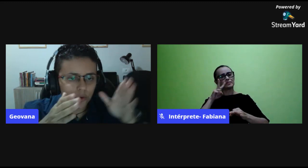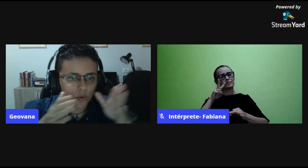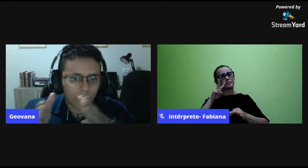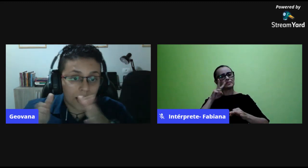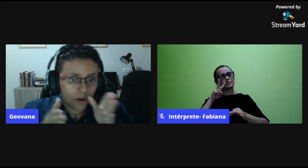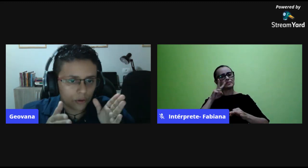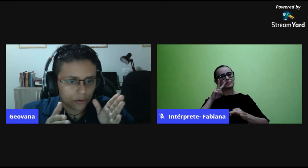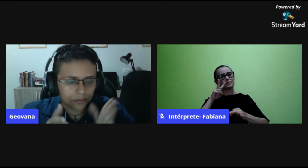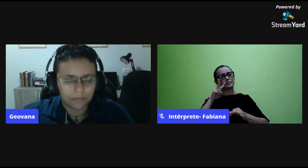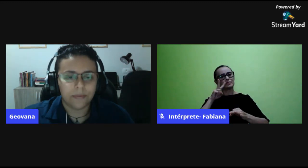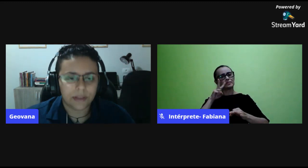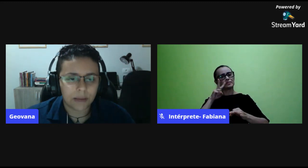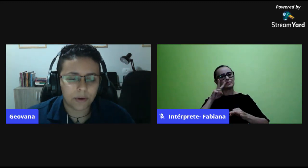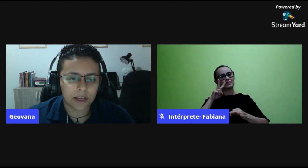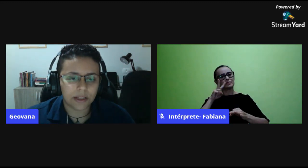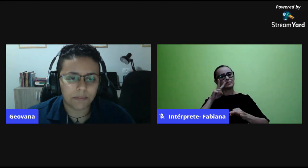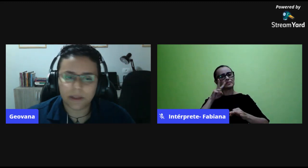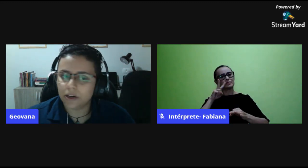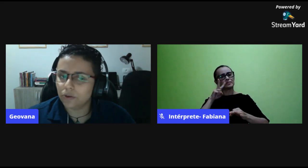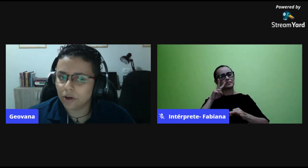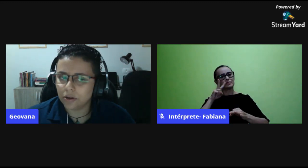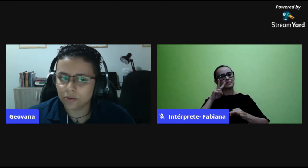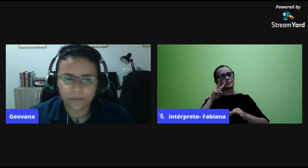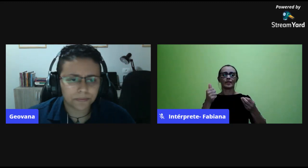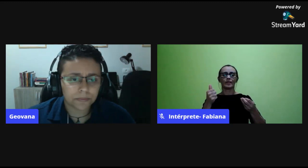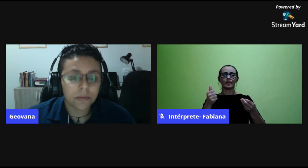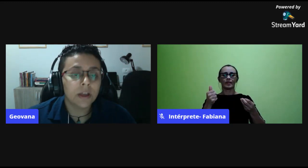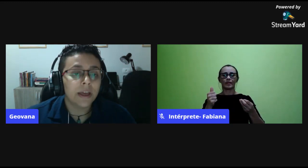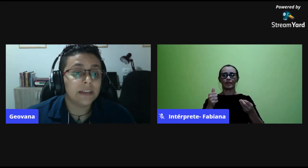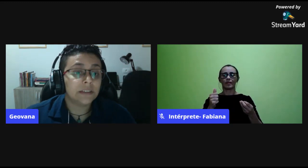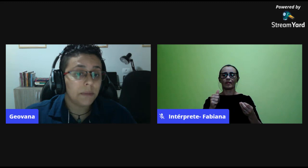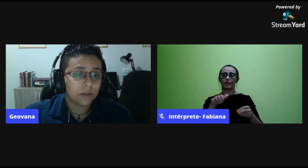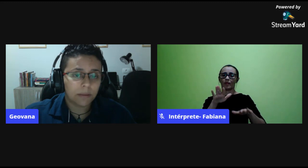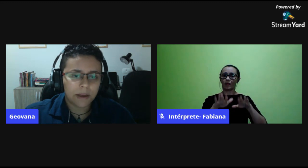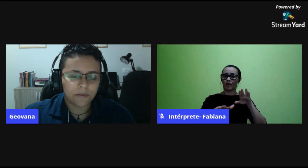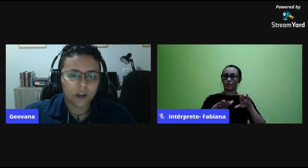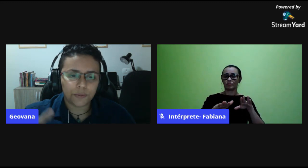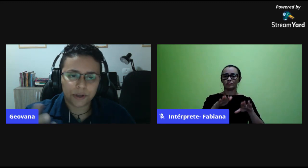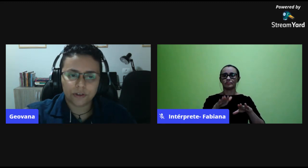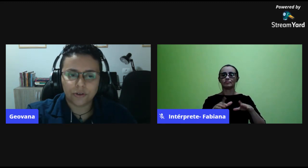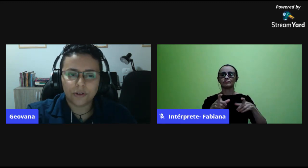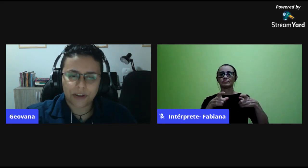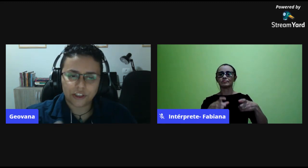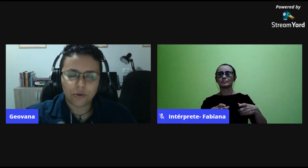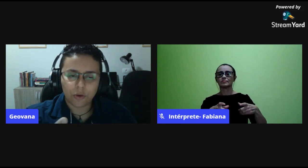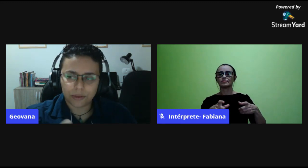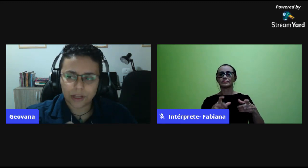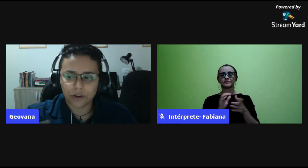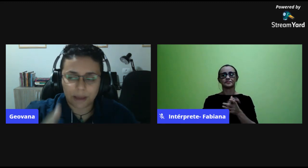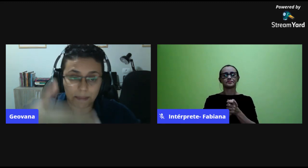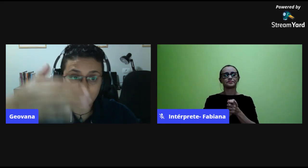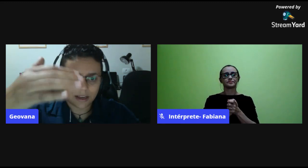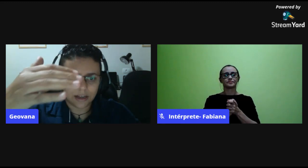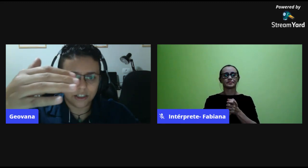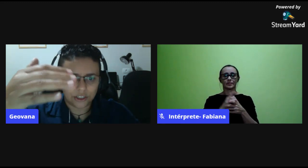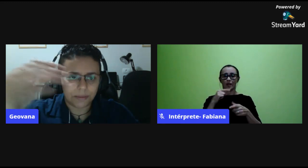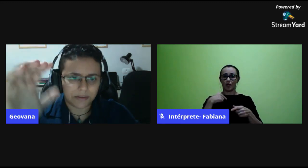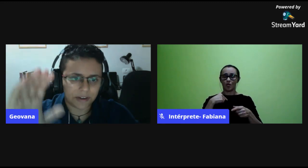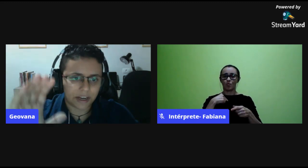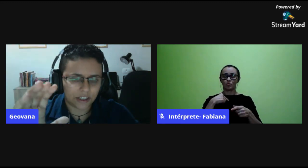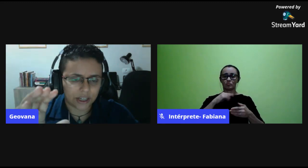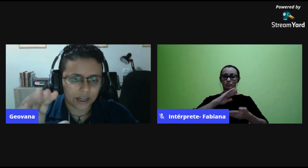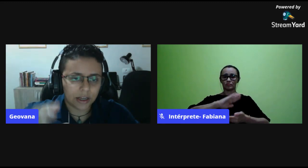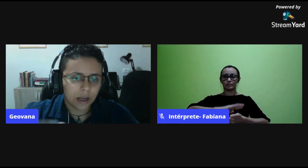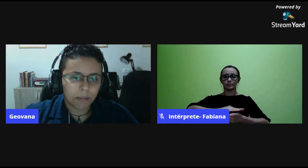o seu ângulo, né? Porque a depender do ângulo. Esse meu tá bem forte porque eu estou em frente a um computador, que é bem grande na